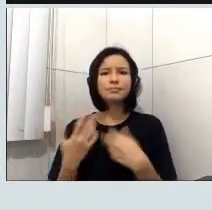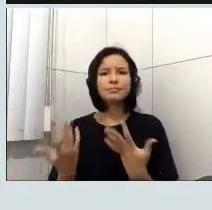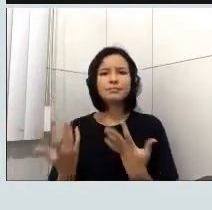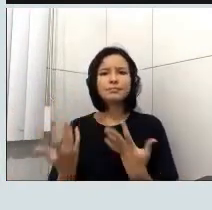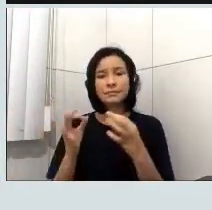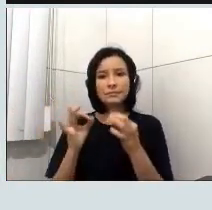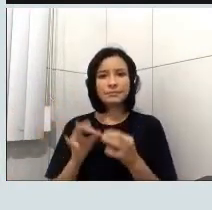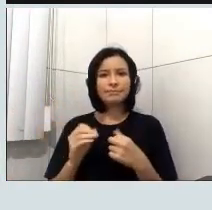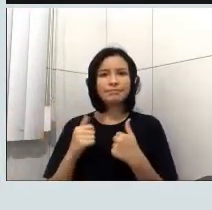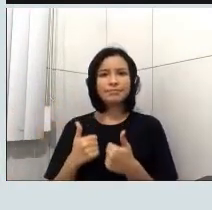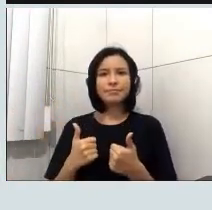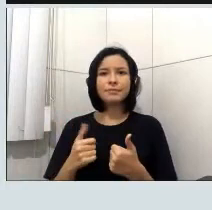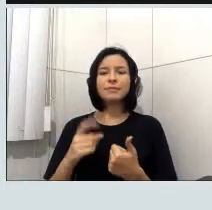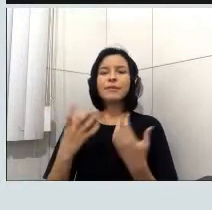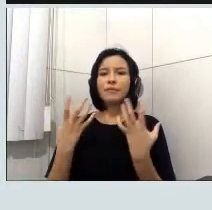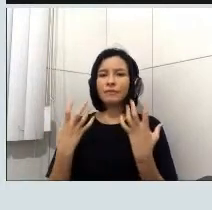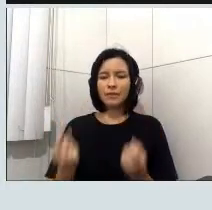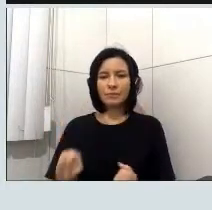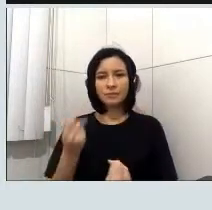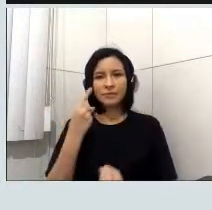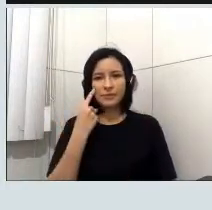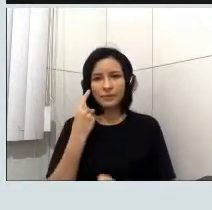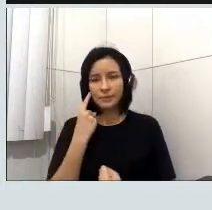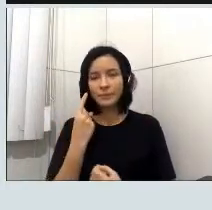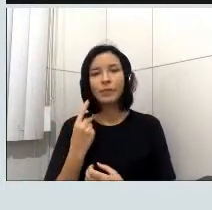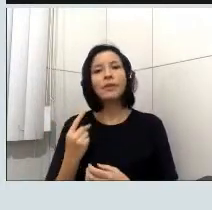Certo? Nós temos aí